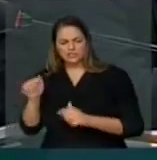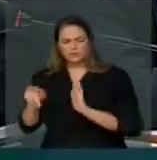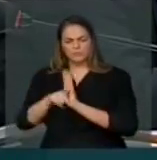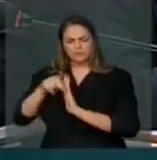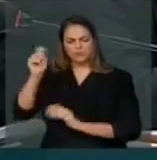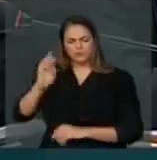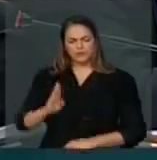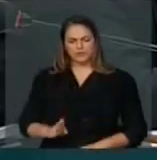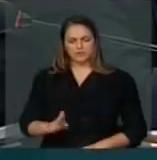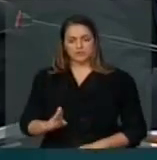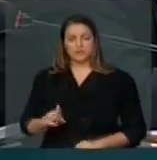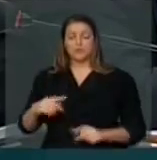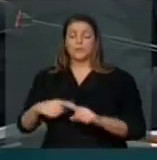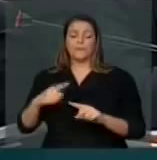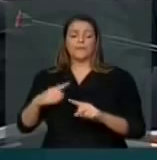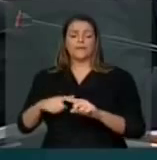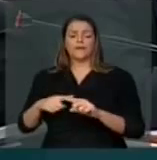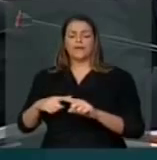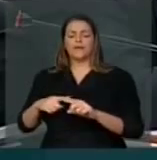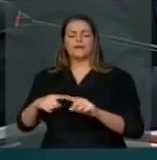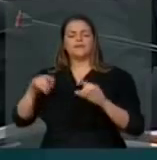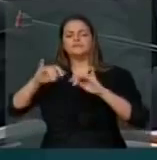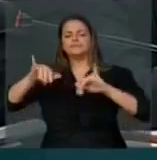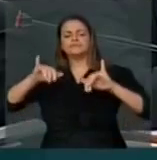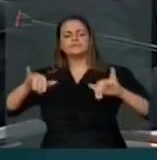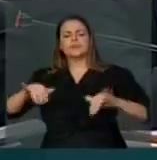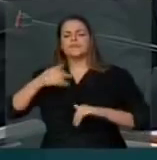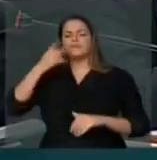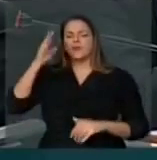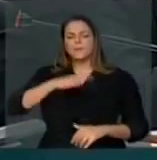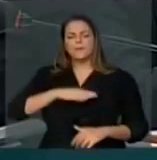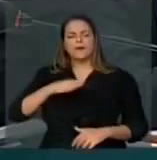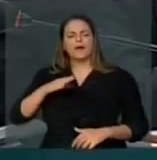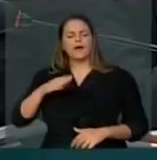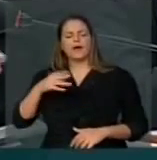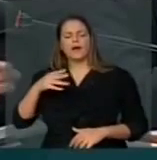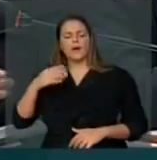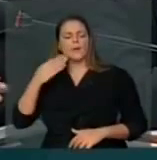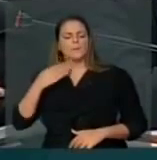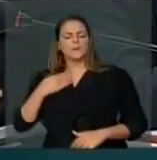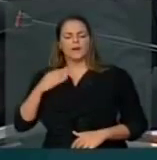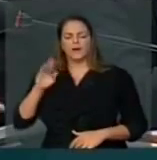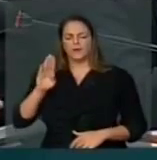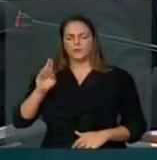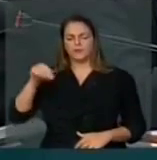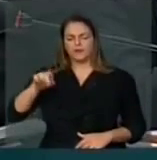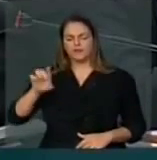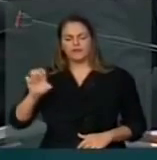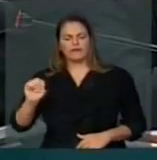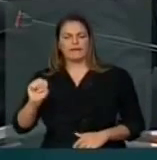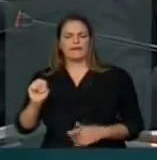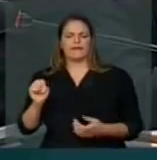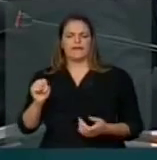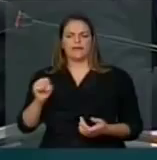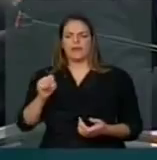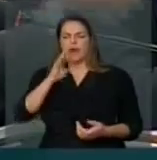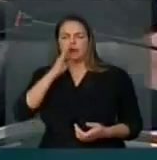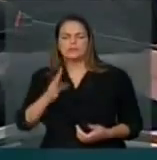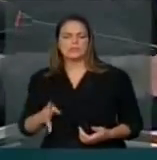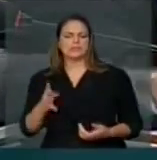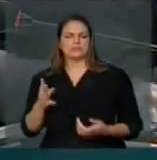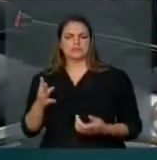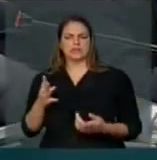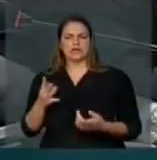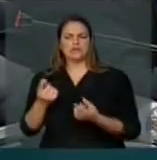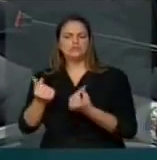brasileiras. Porque se quer passar a ideia de que, de repente, o BNDES levou todos os recursos e os